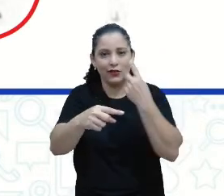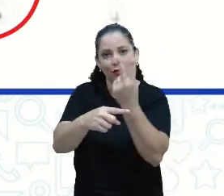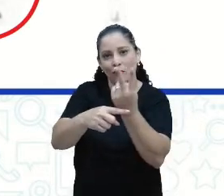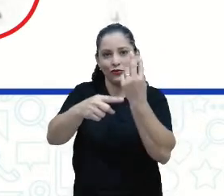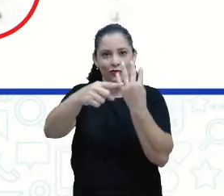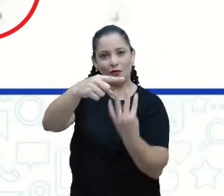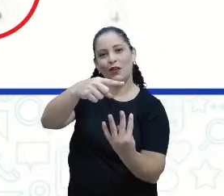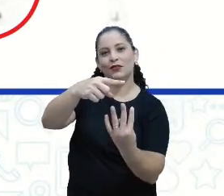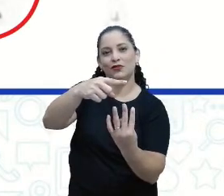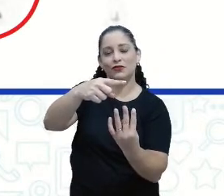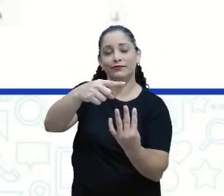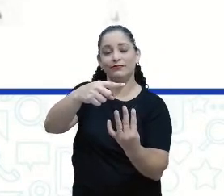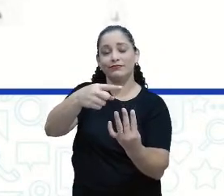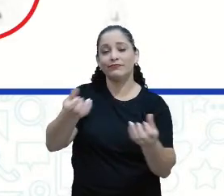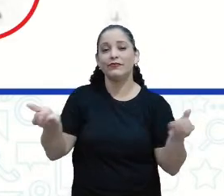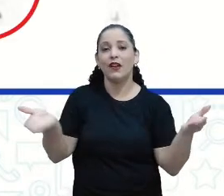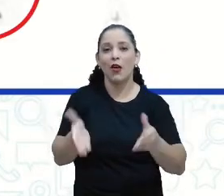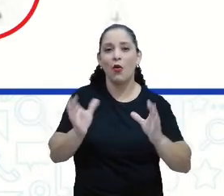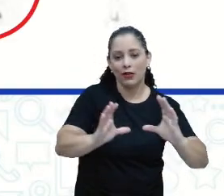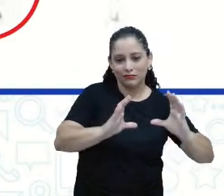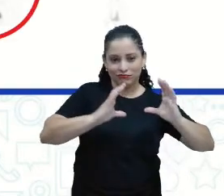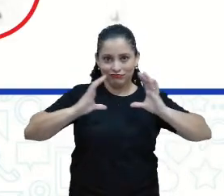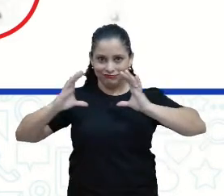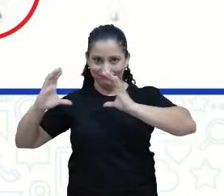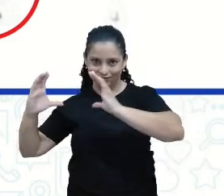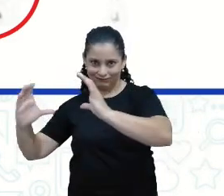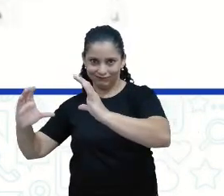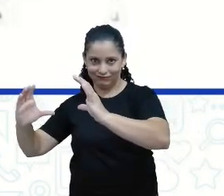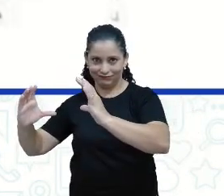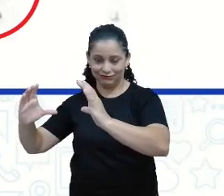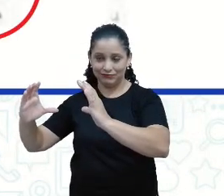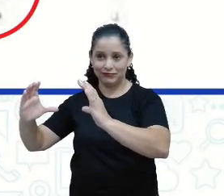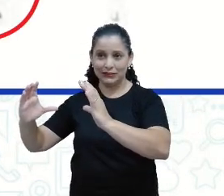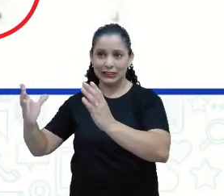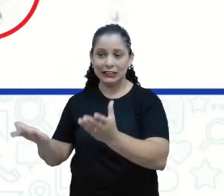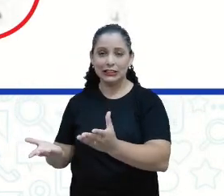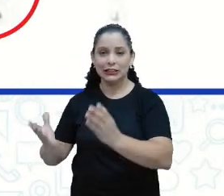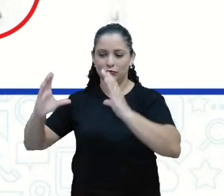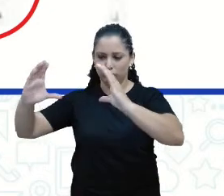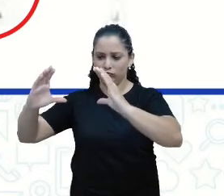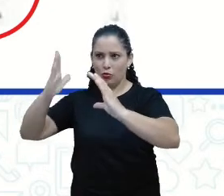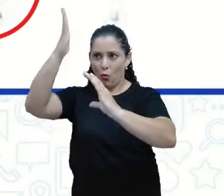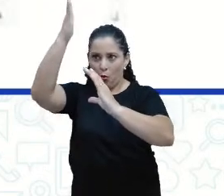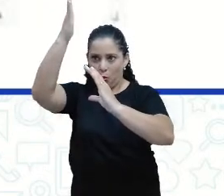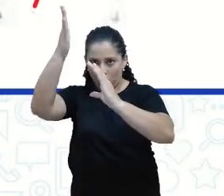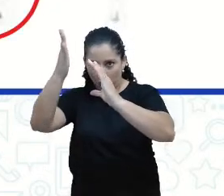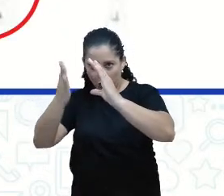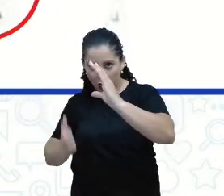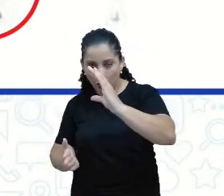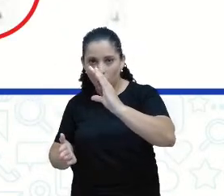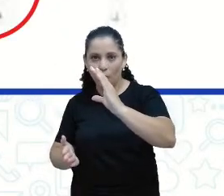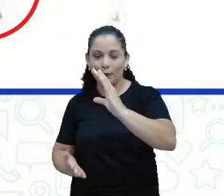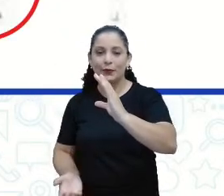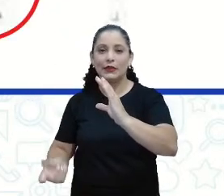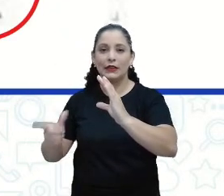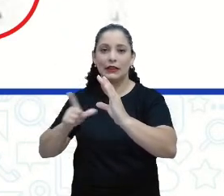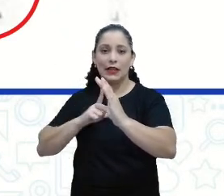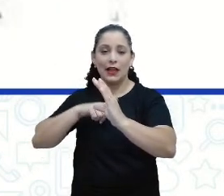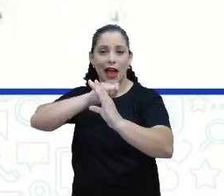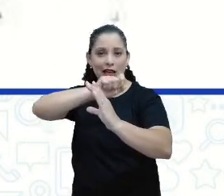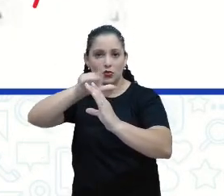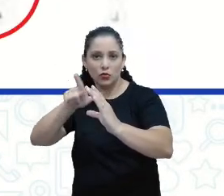certo? Depois, a gente pegou o círculo, dividiu ao meio e pintou uma parte. Temos aí a fração